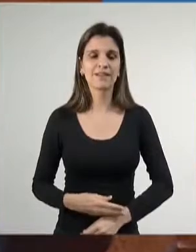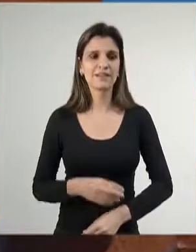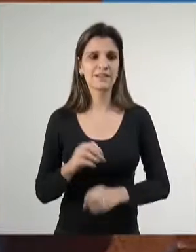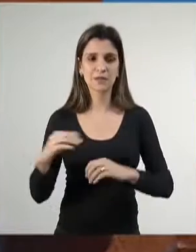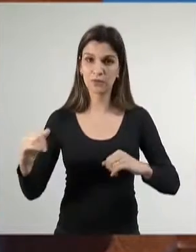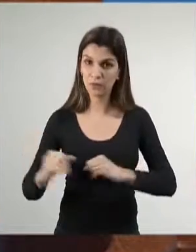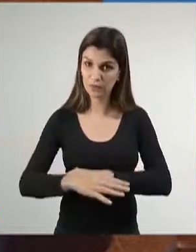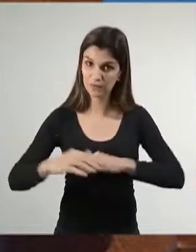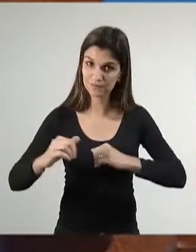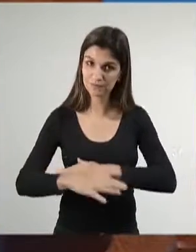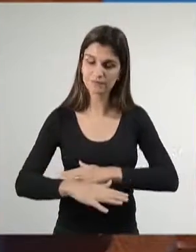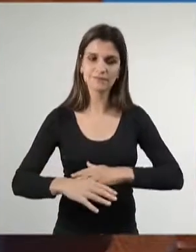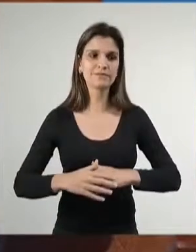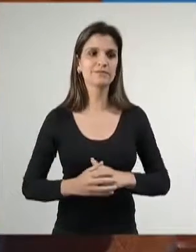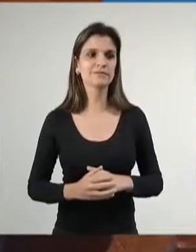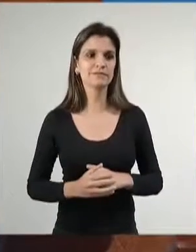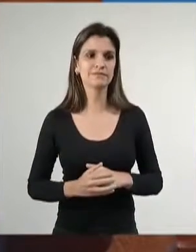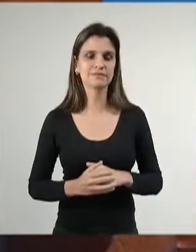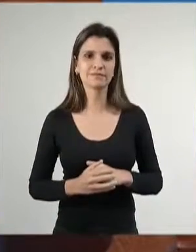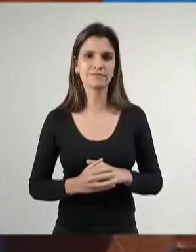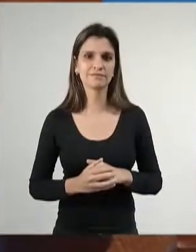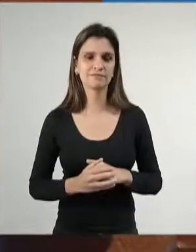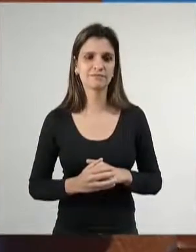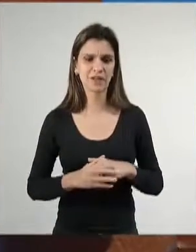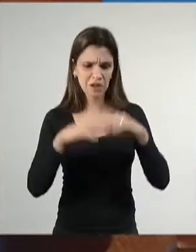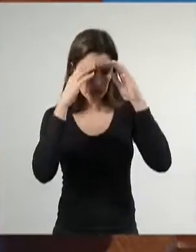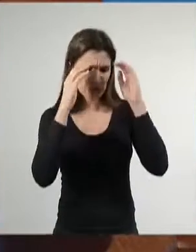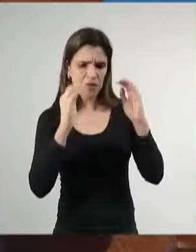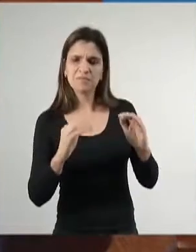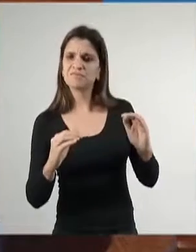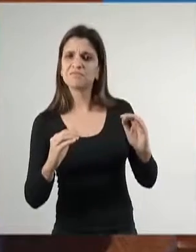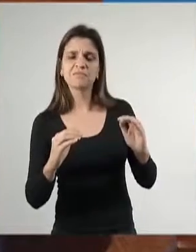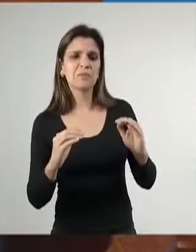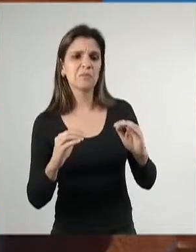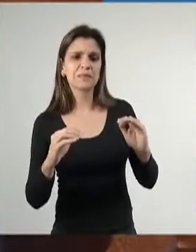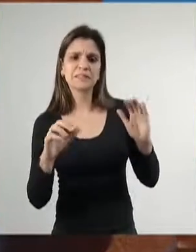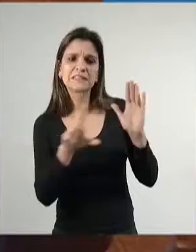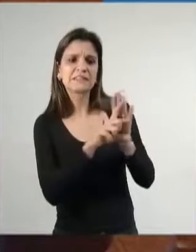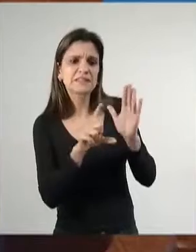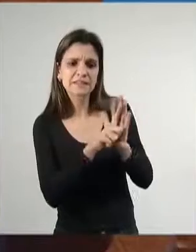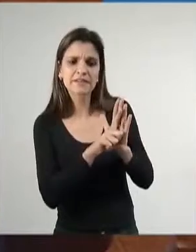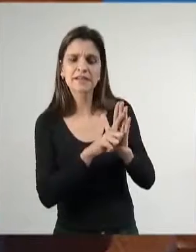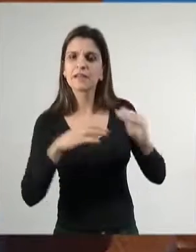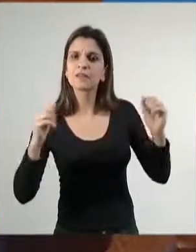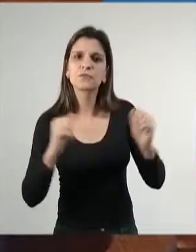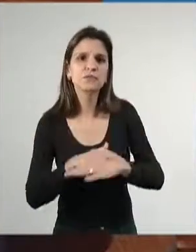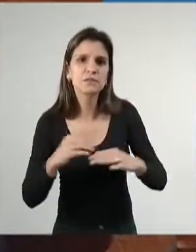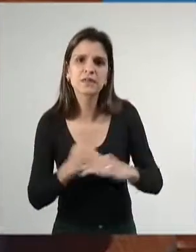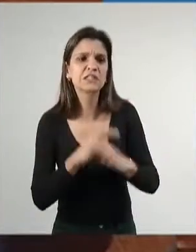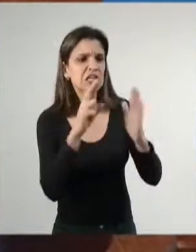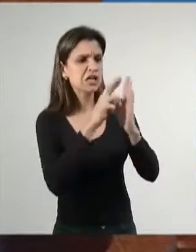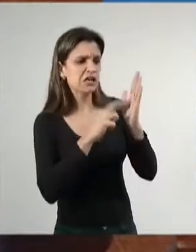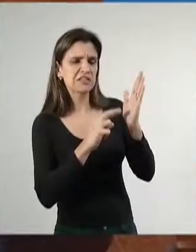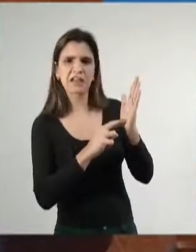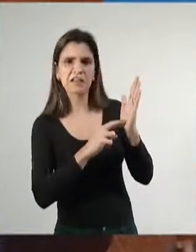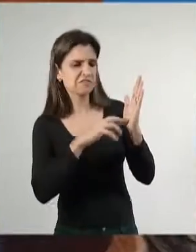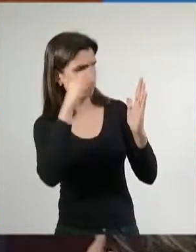Porque hoje o que a gente vê é um desrespeito total às leis de trânsito, um desrespeito total às regras de